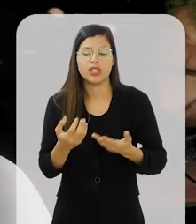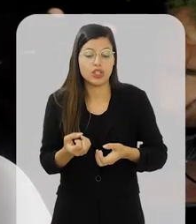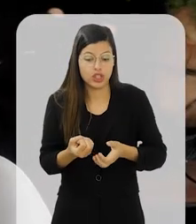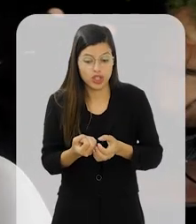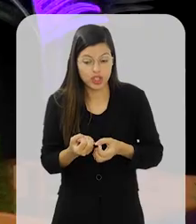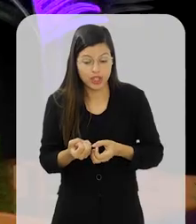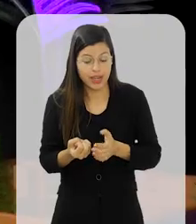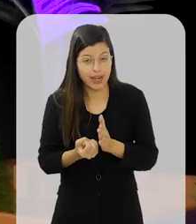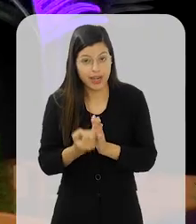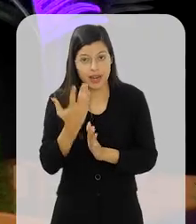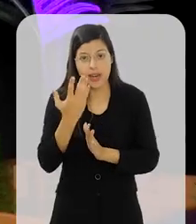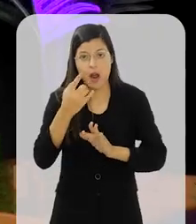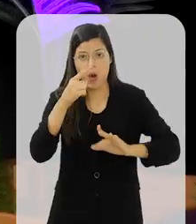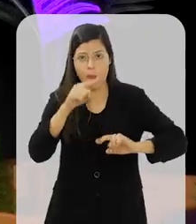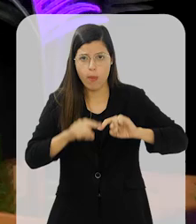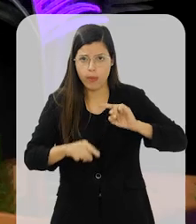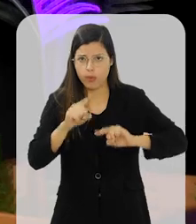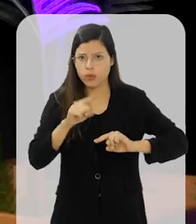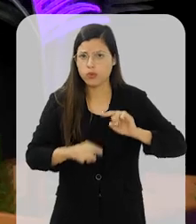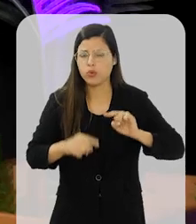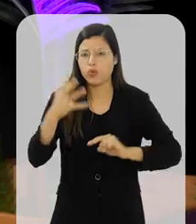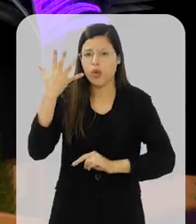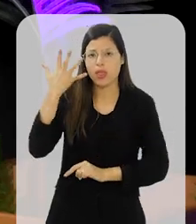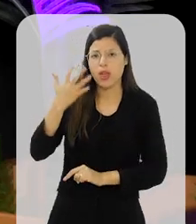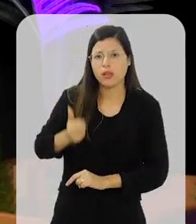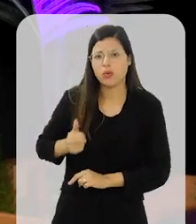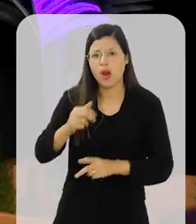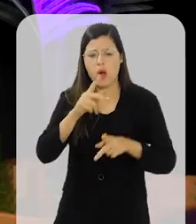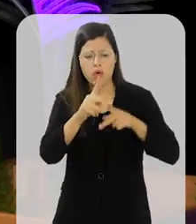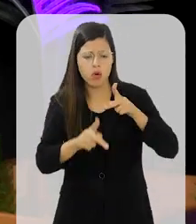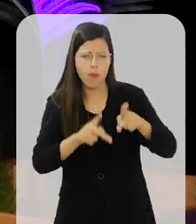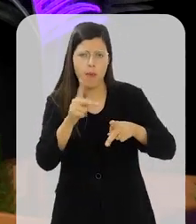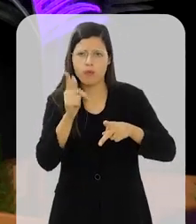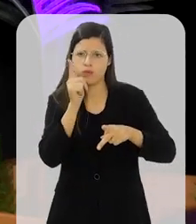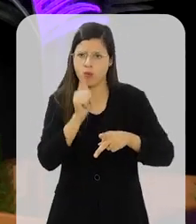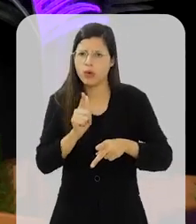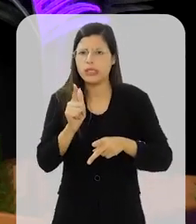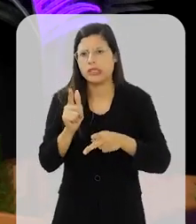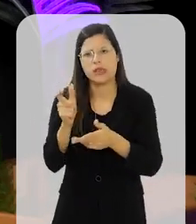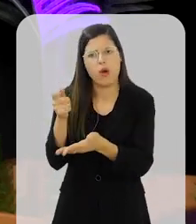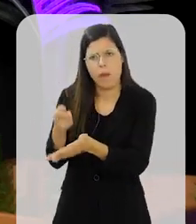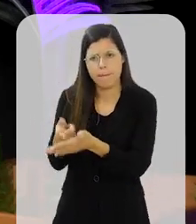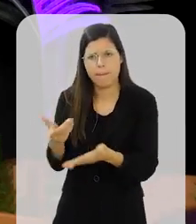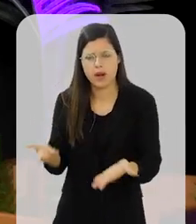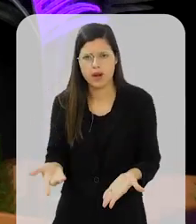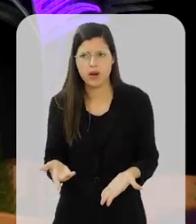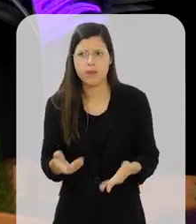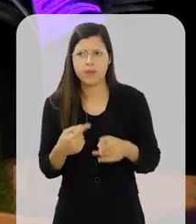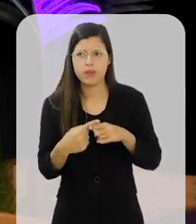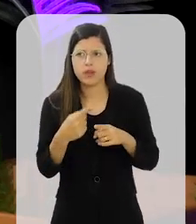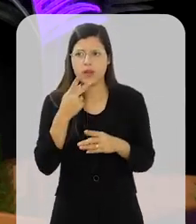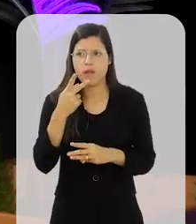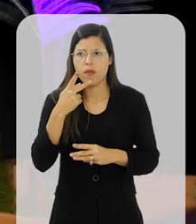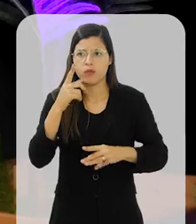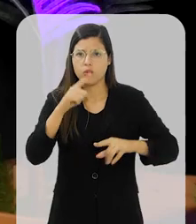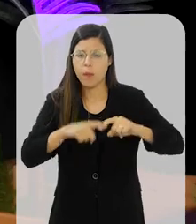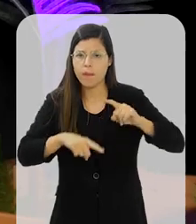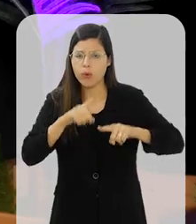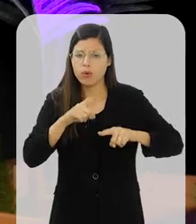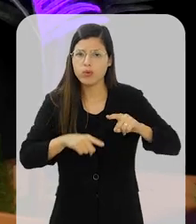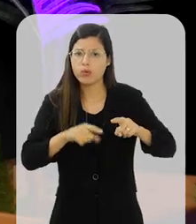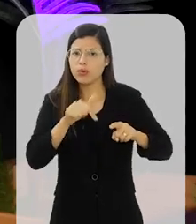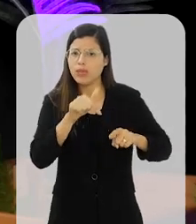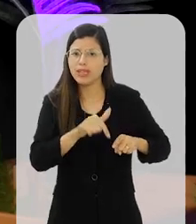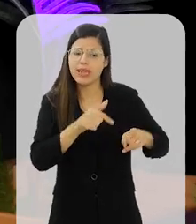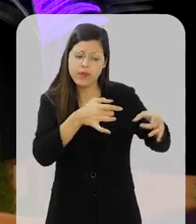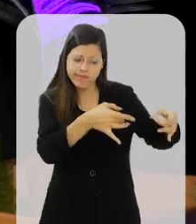produzir, né, um produto de origem natural que a população possa ter acesso, né? Principalmente porque a gente está falando de um produto